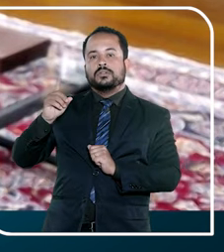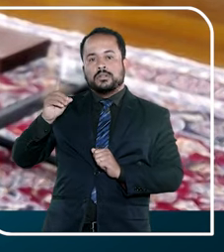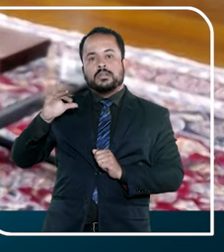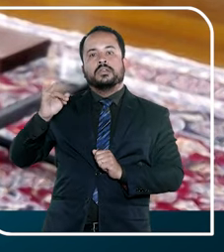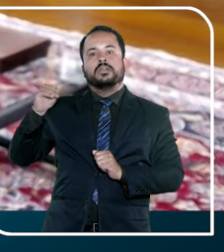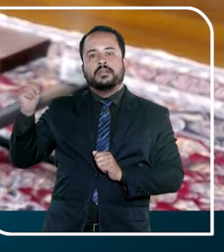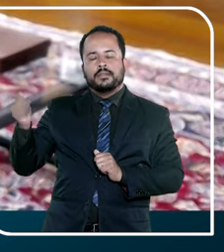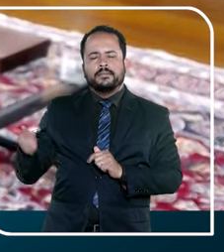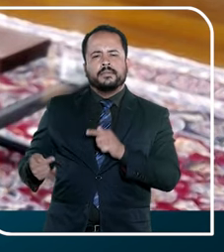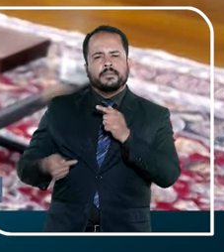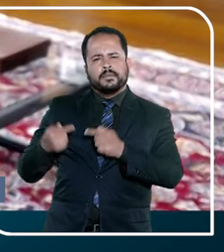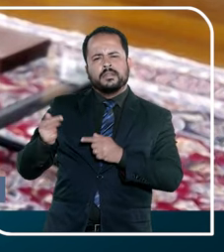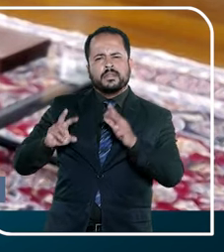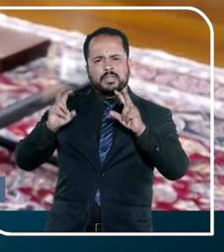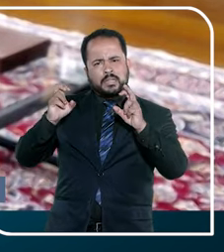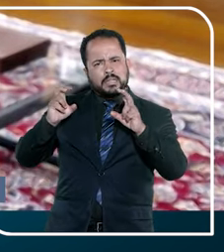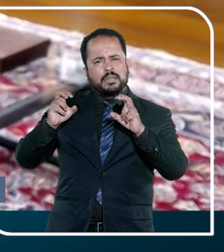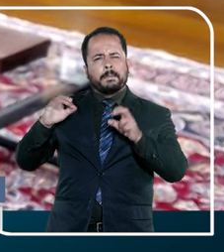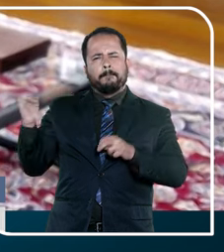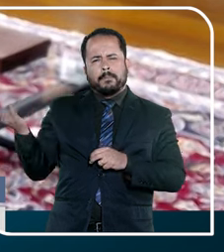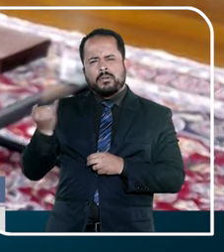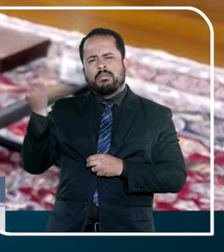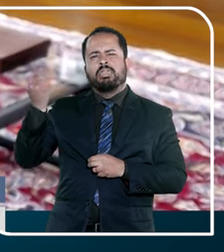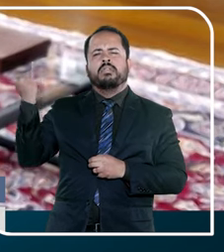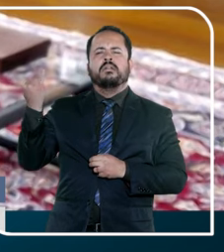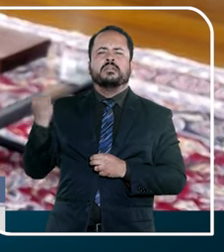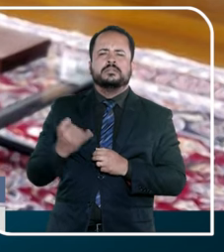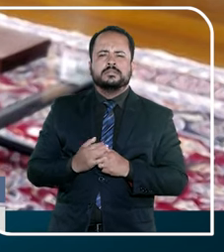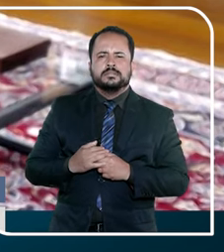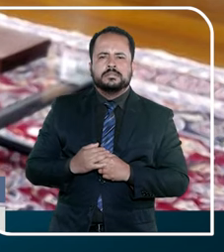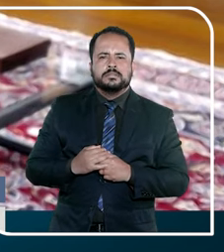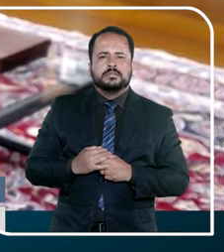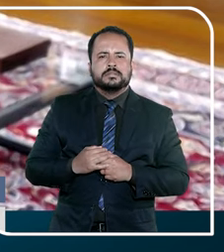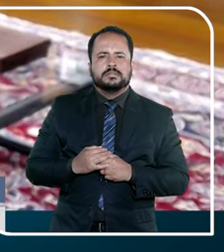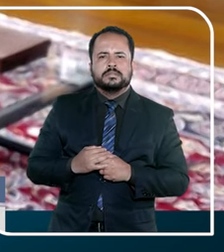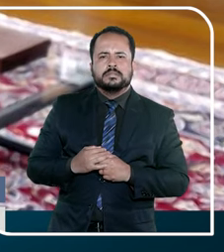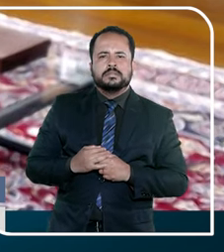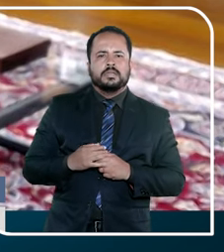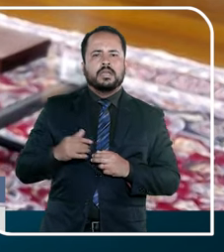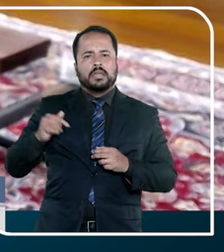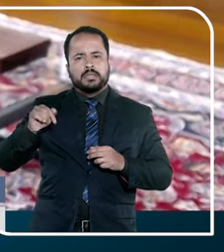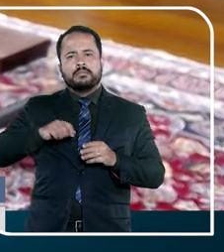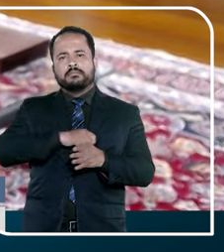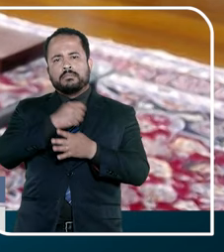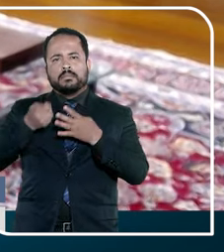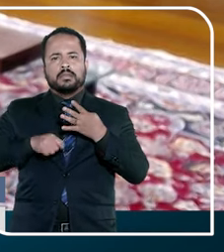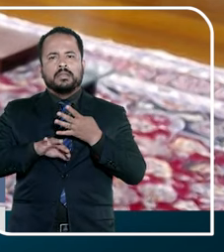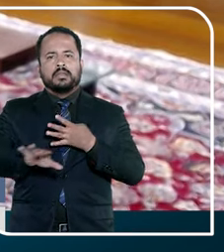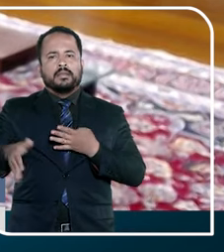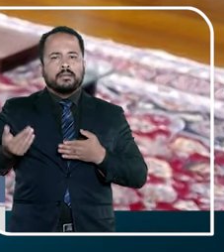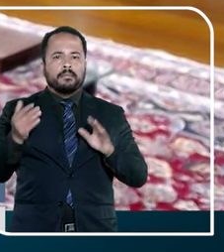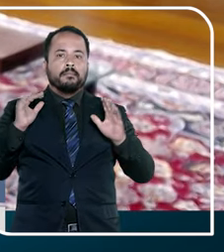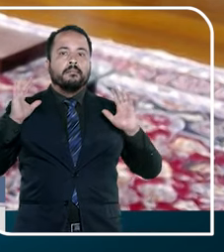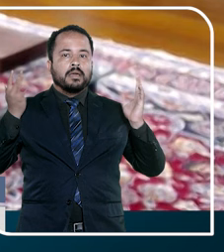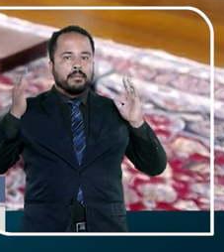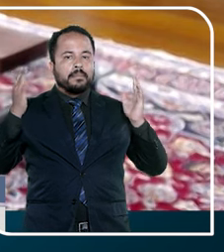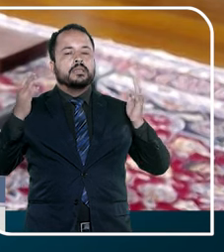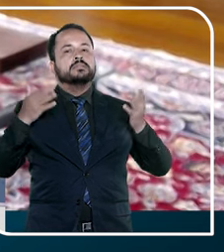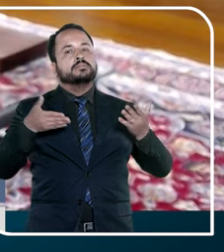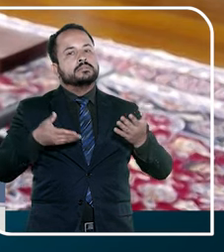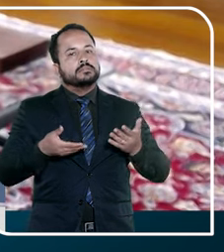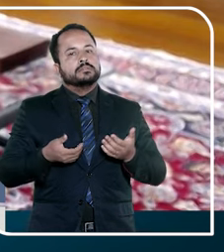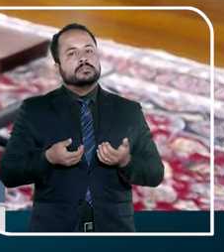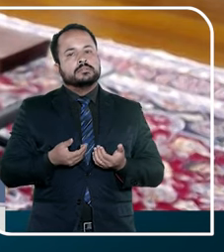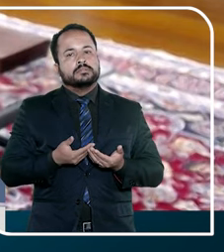tema tão atual e importante e presente na nossa jurisprudência parabéns a toda a sua equipe e meu